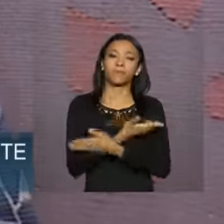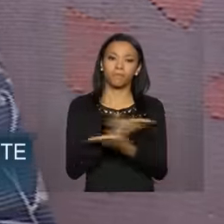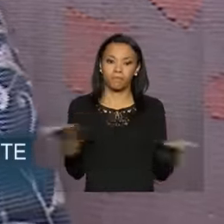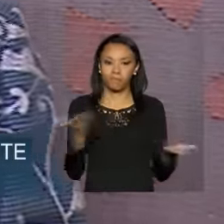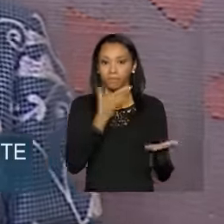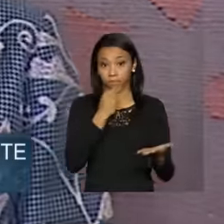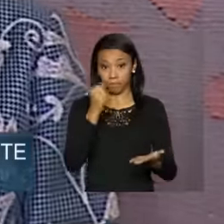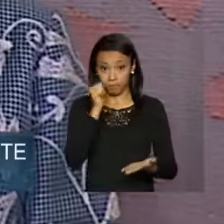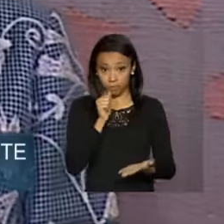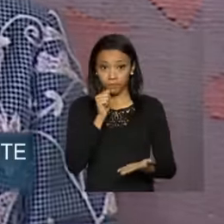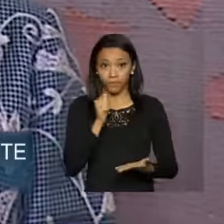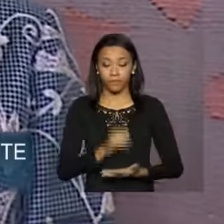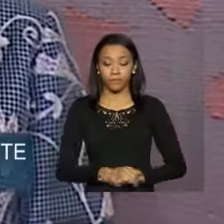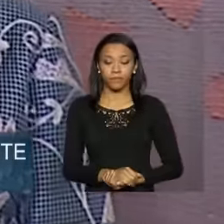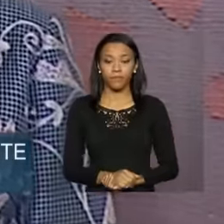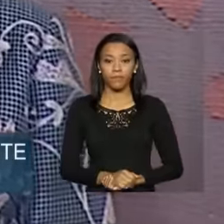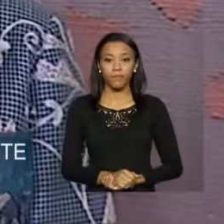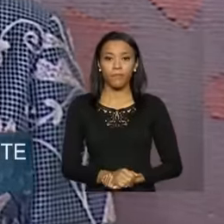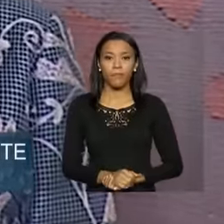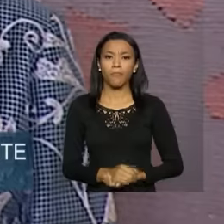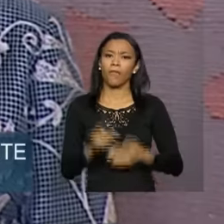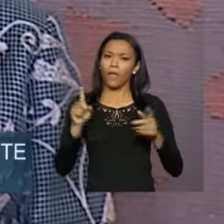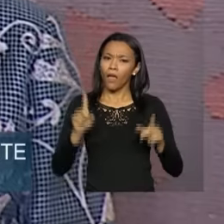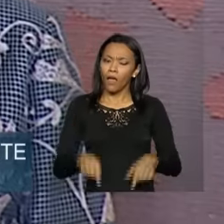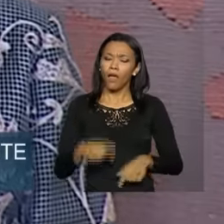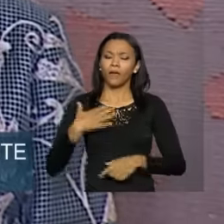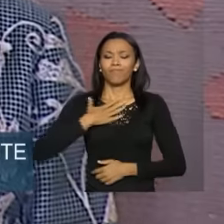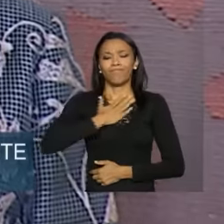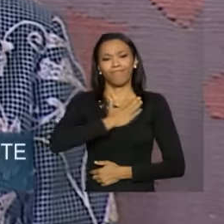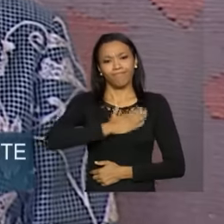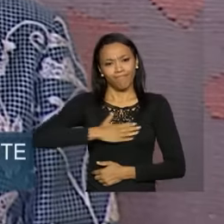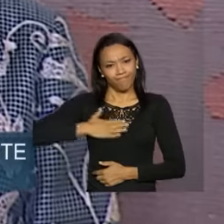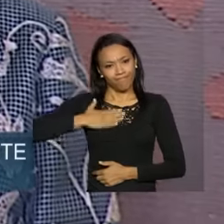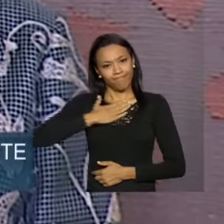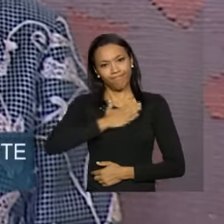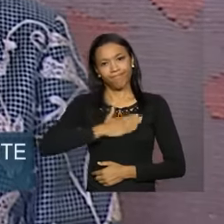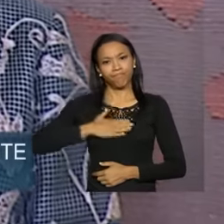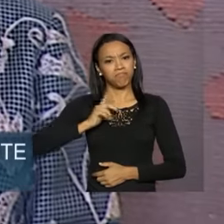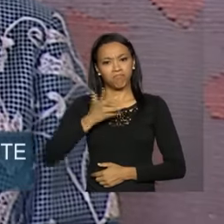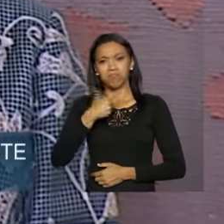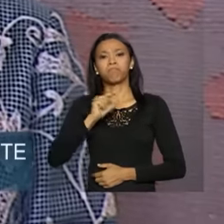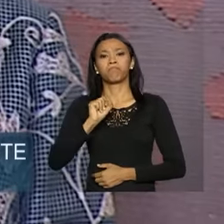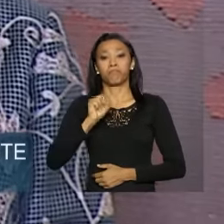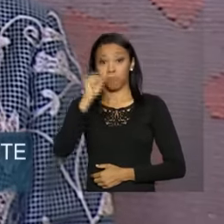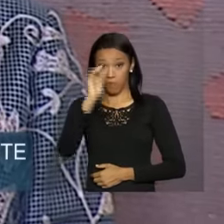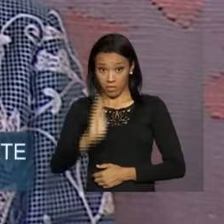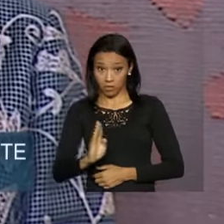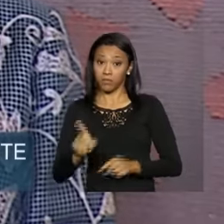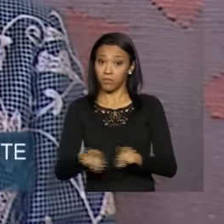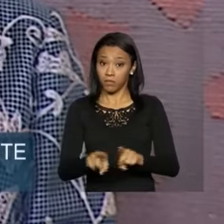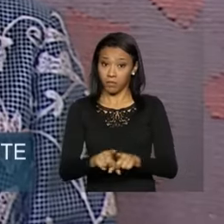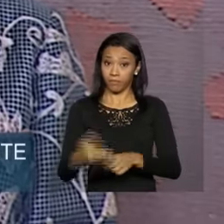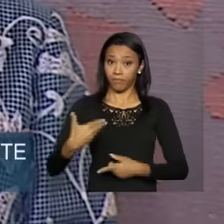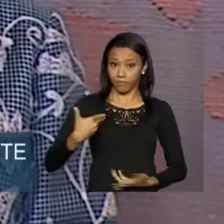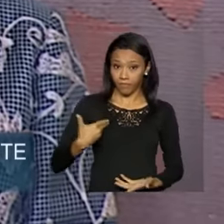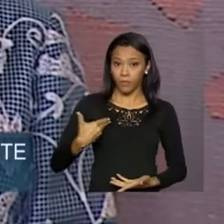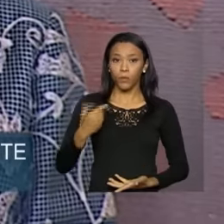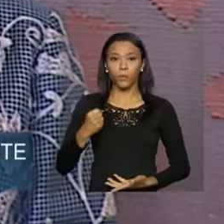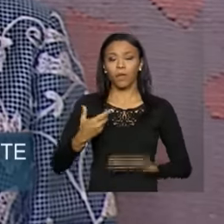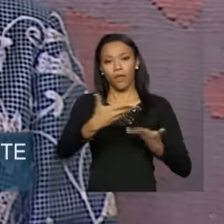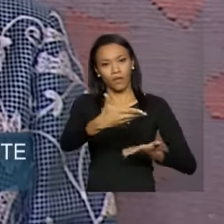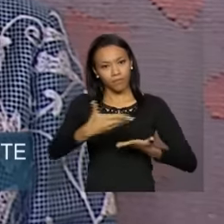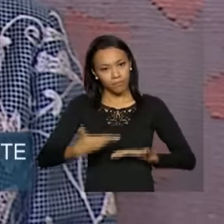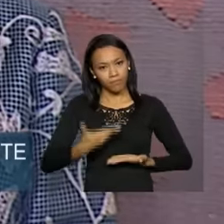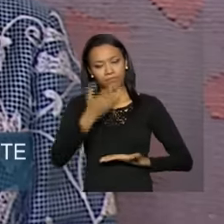senhores, é uma grande satisfação para o Brasil e para mim receber o